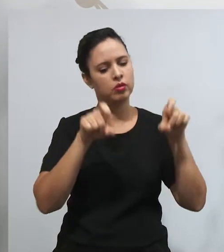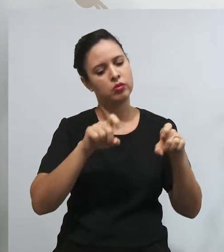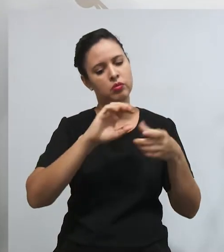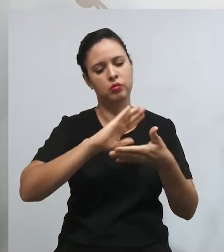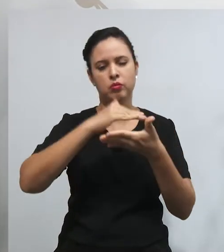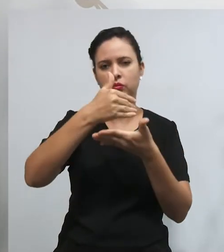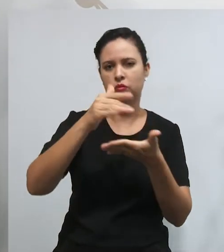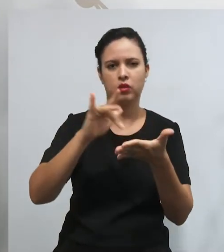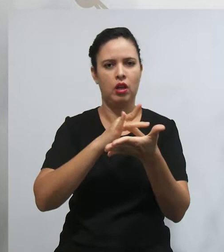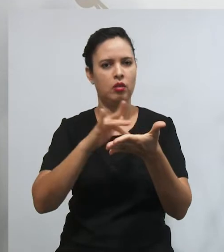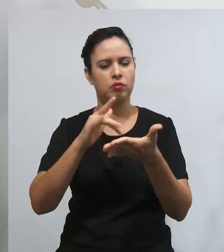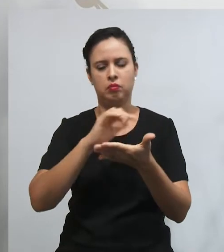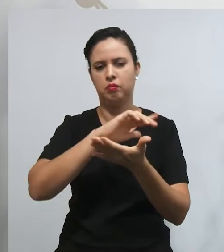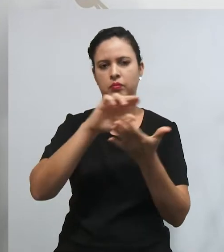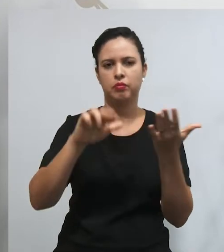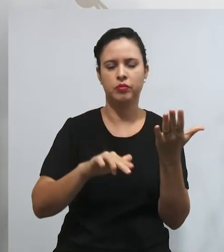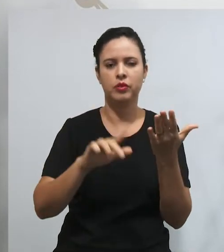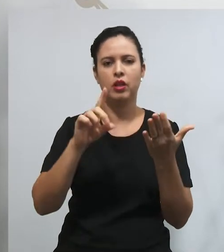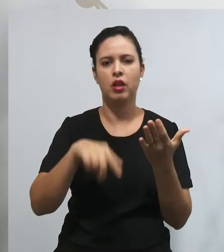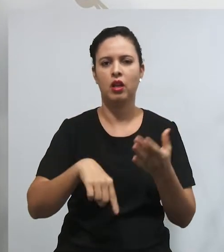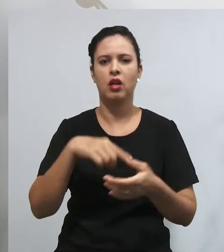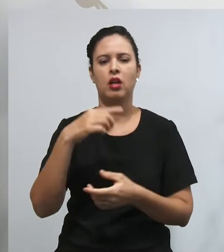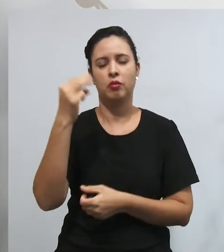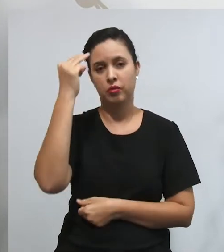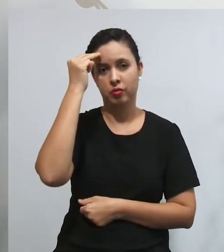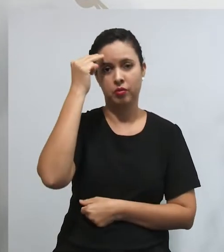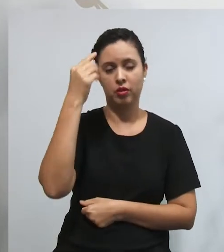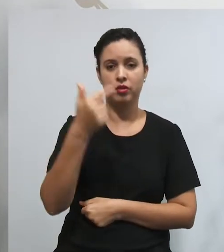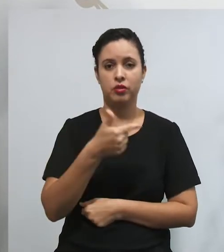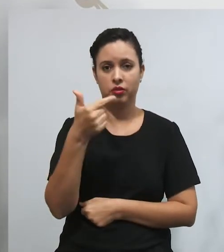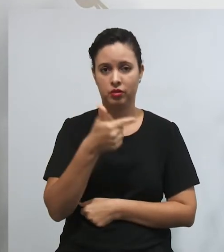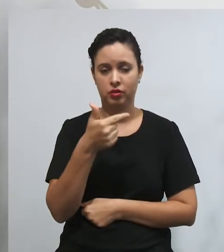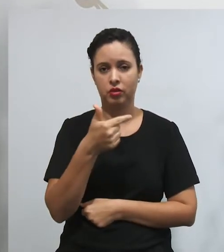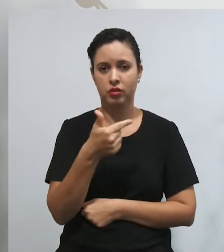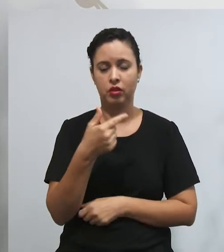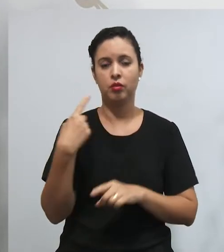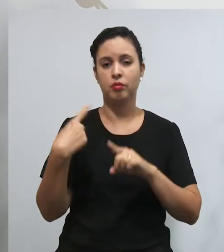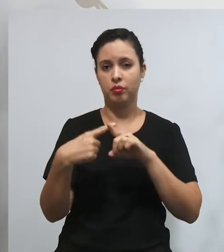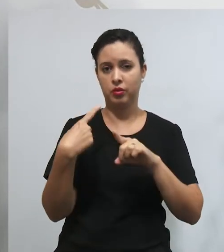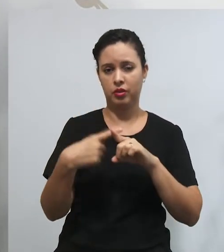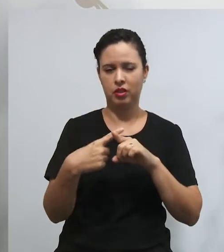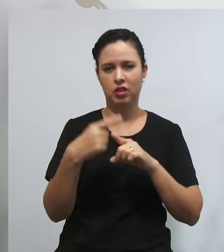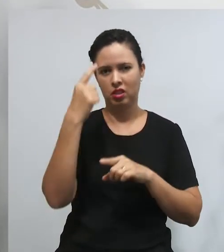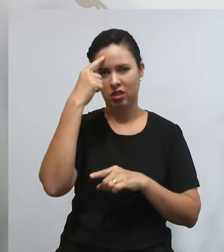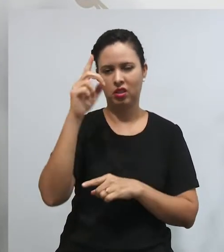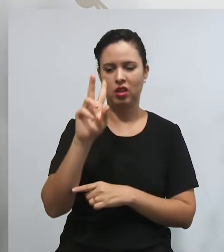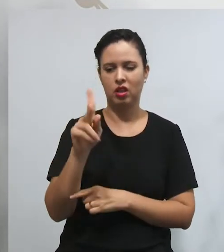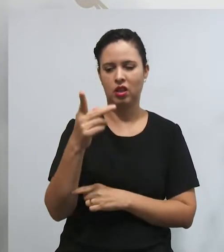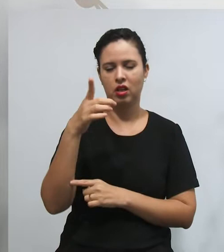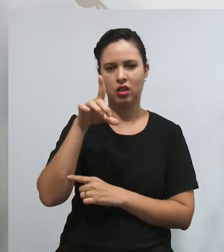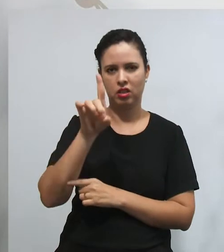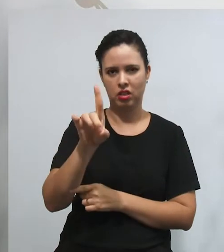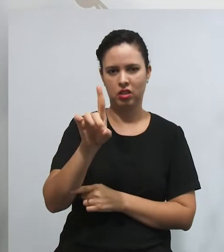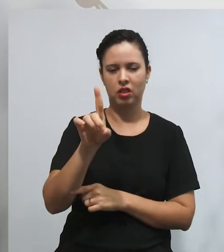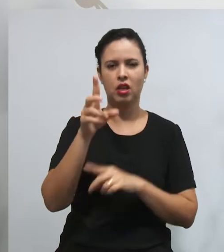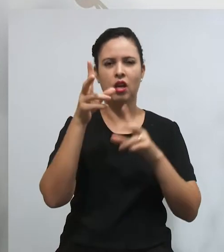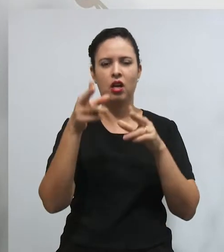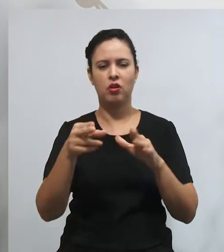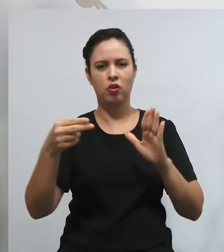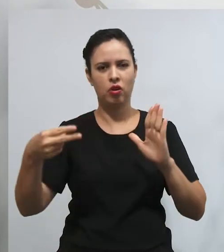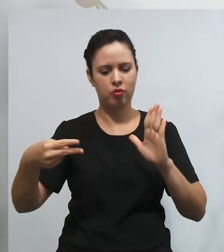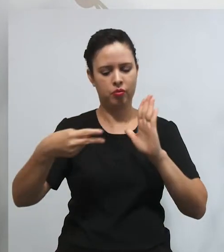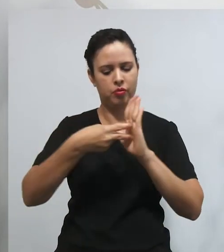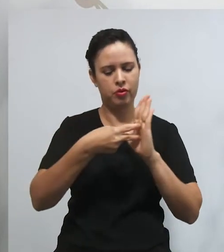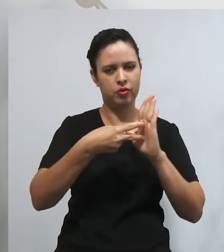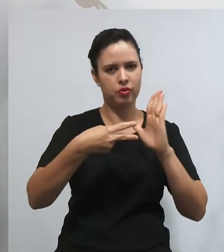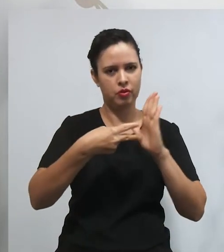notebook e assim por diante. Então, ela é chamada de memória secundária, porque assim como o HD, eu posso dizer que um pendrive, ele também é